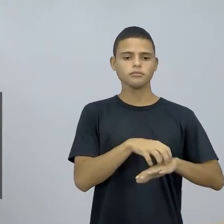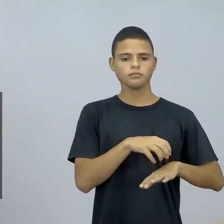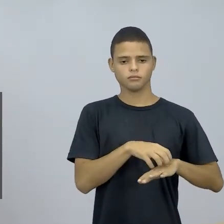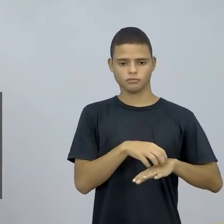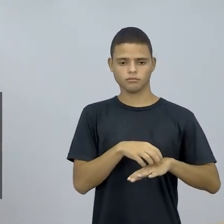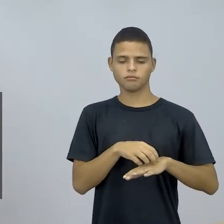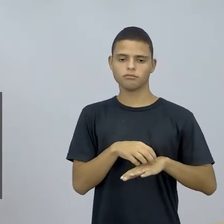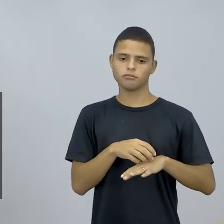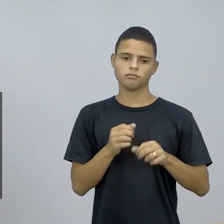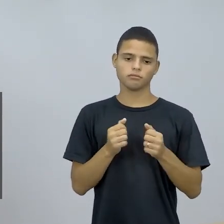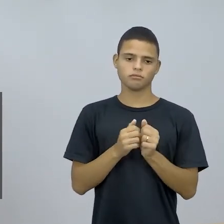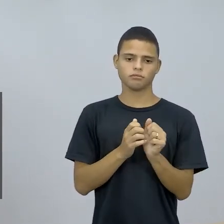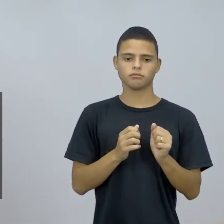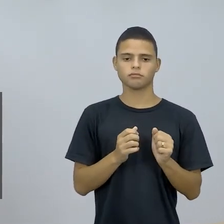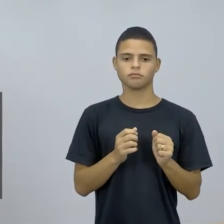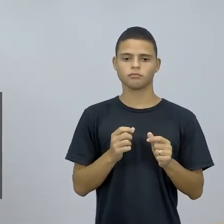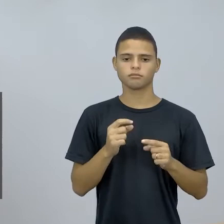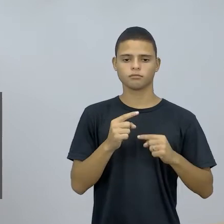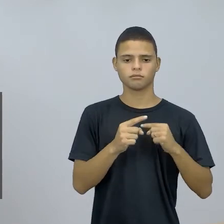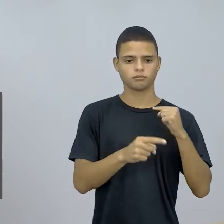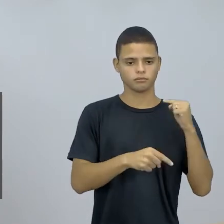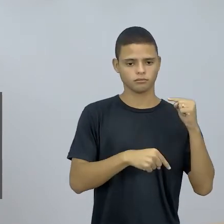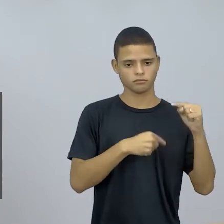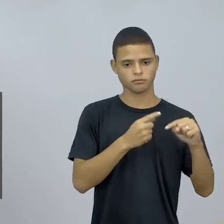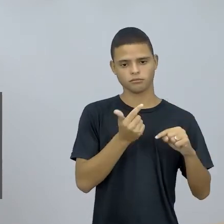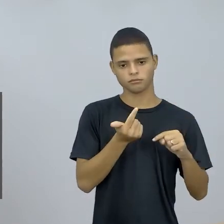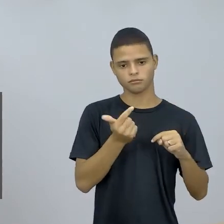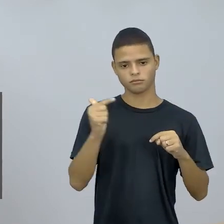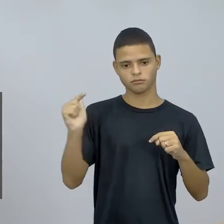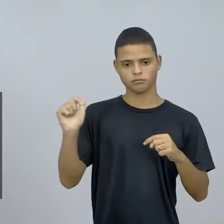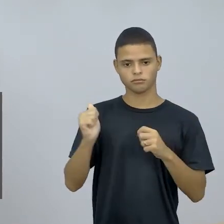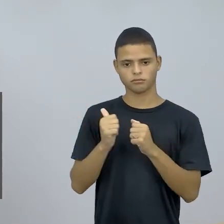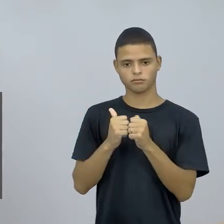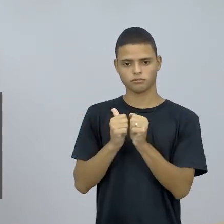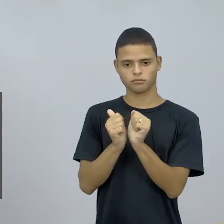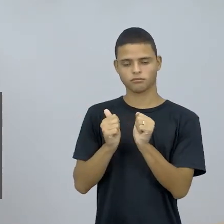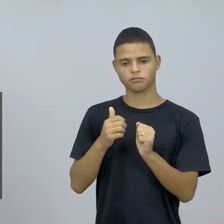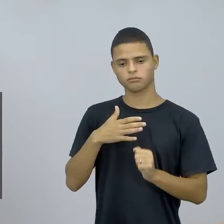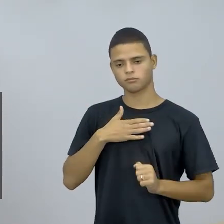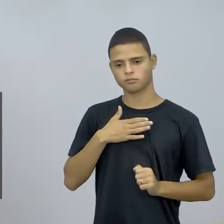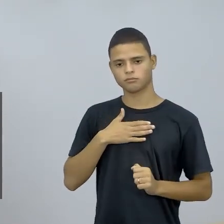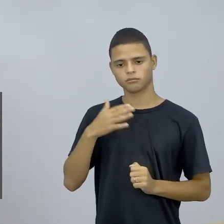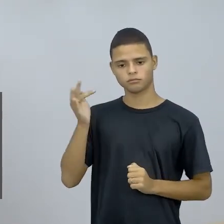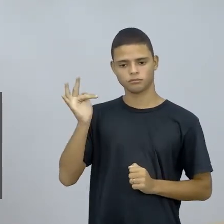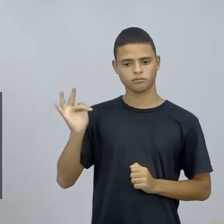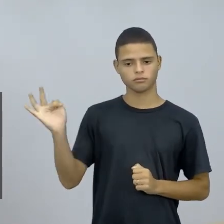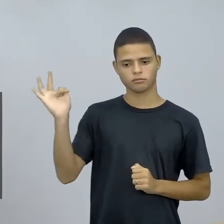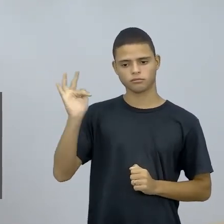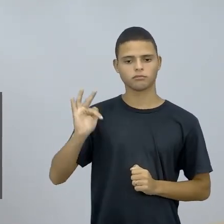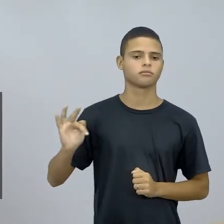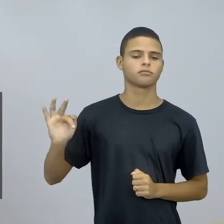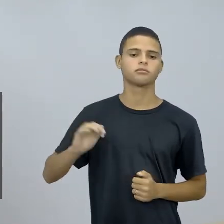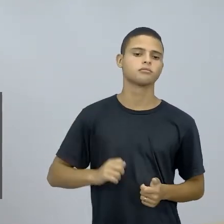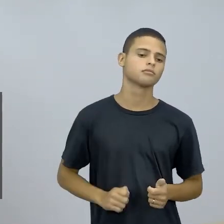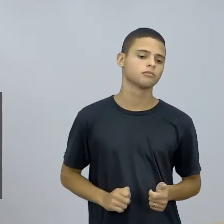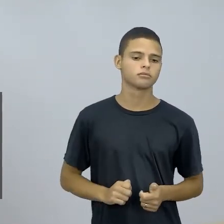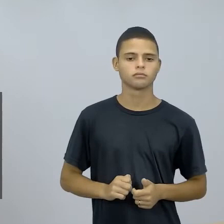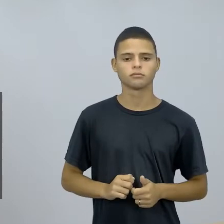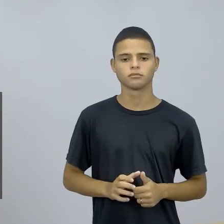íamos. Só que depois eu pegava um outro ônibus que me levava na universidade.